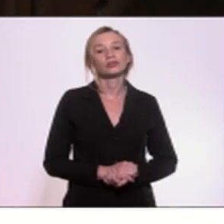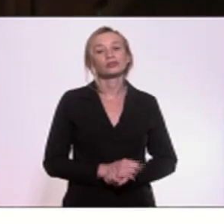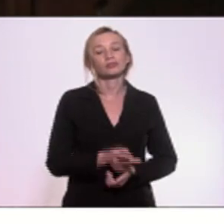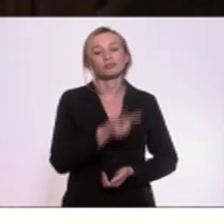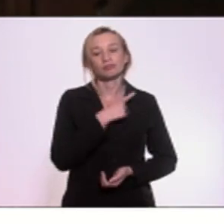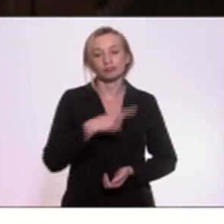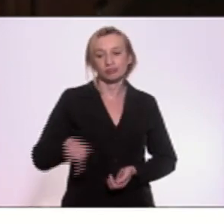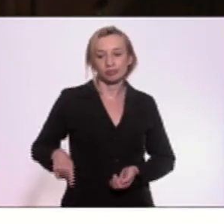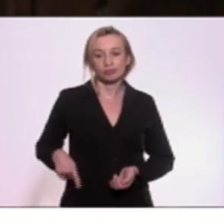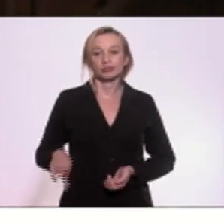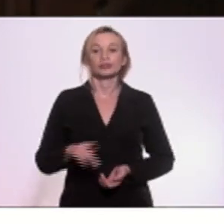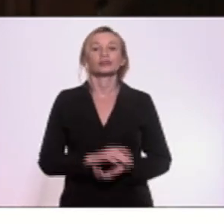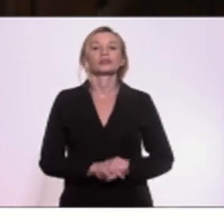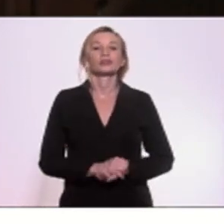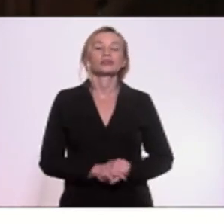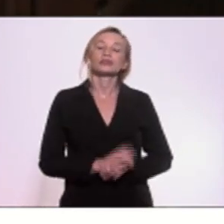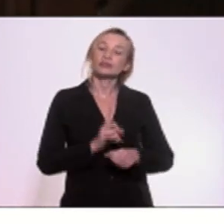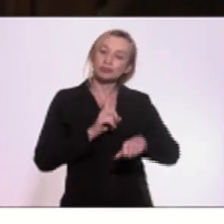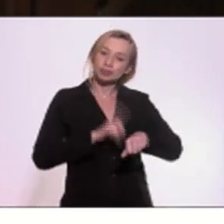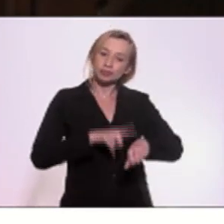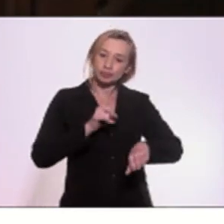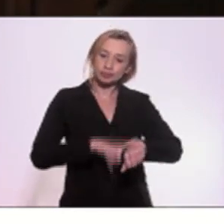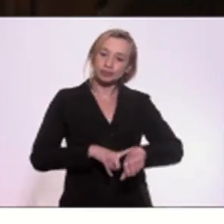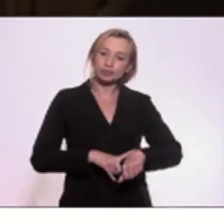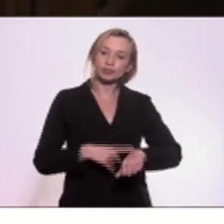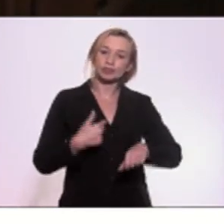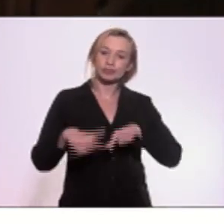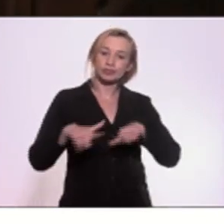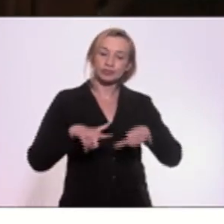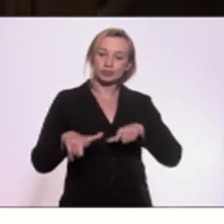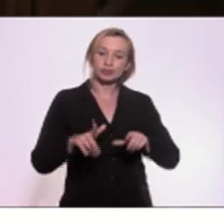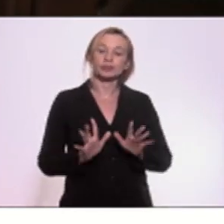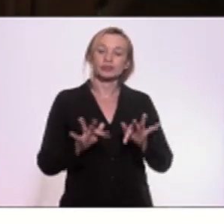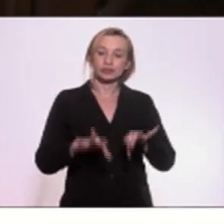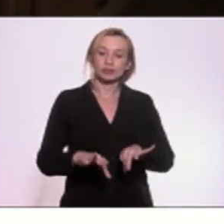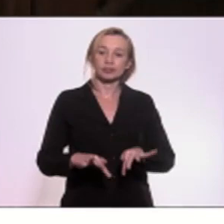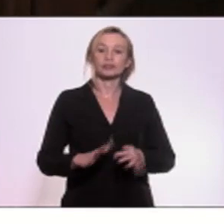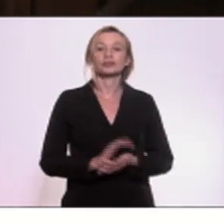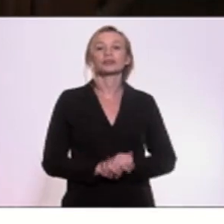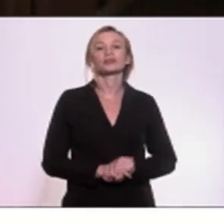presidente, neste momento, dos trabalhos no expediente final,